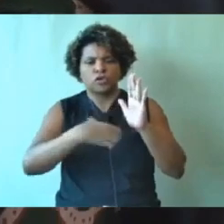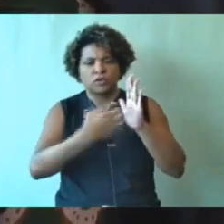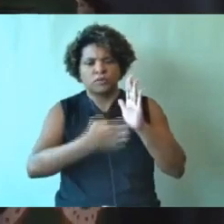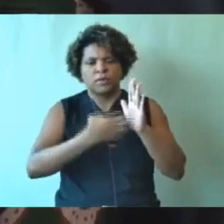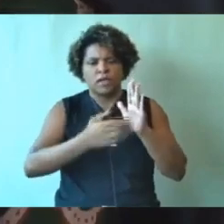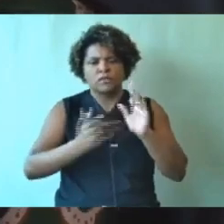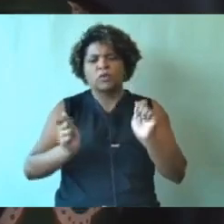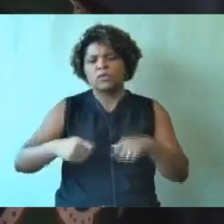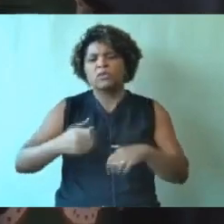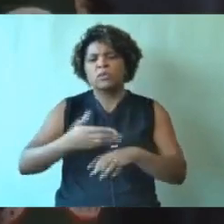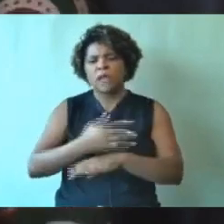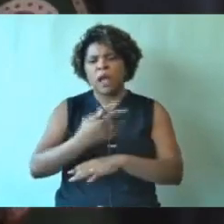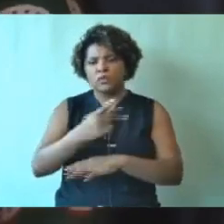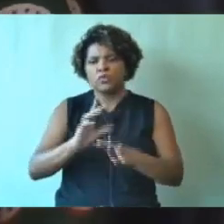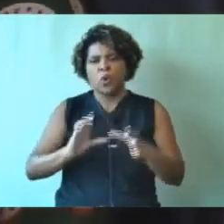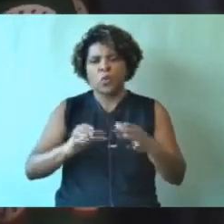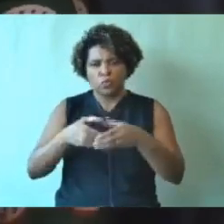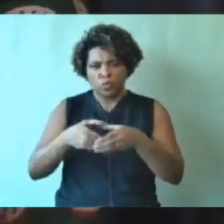para poder